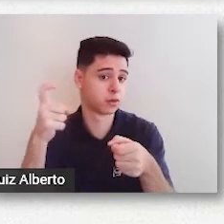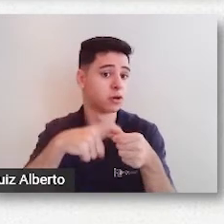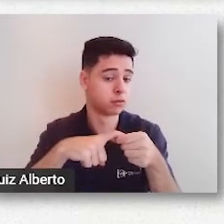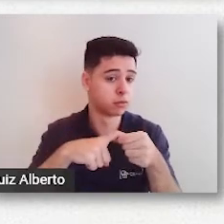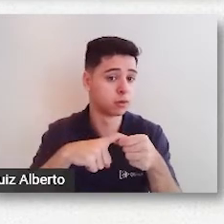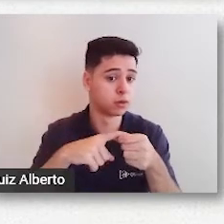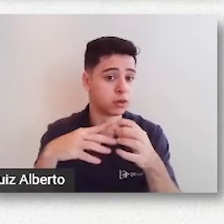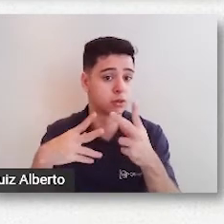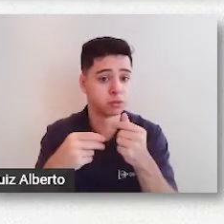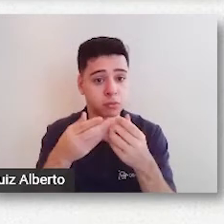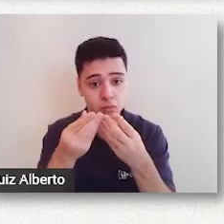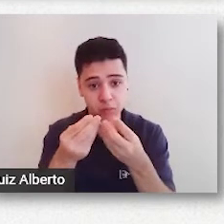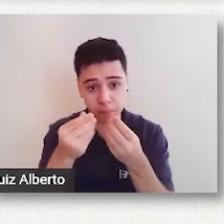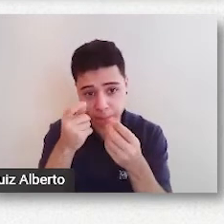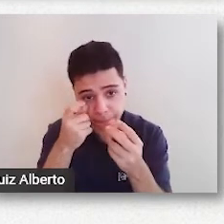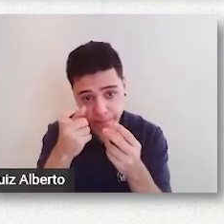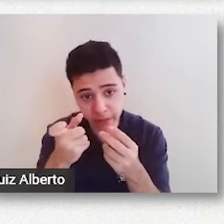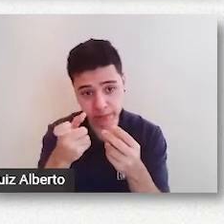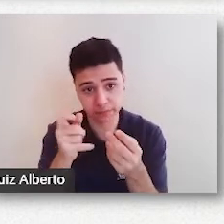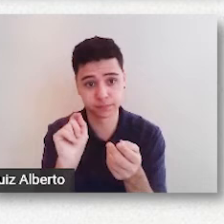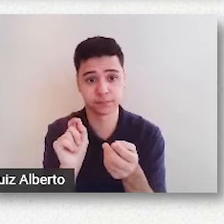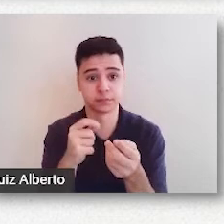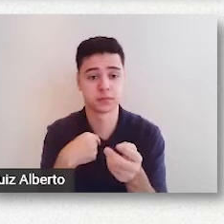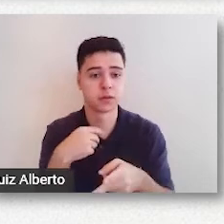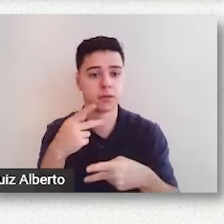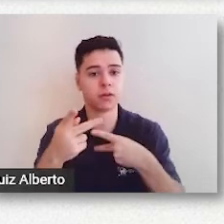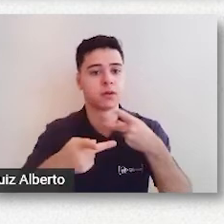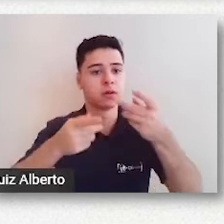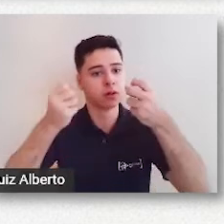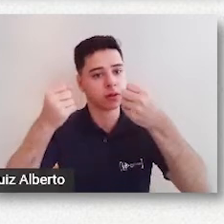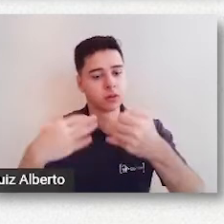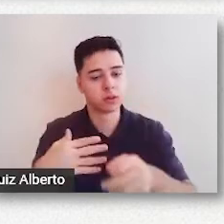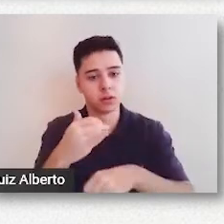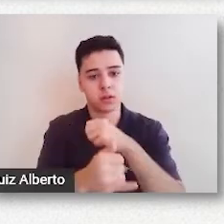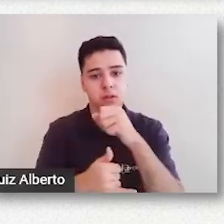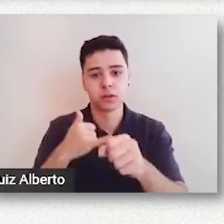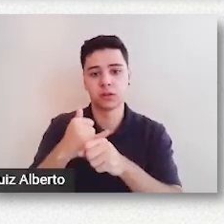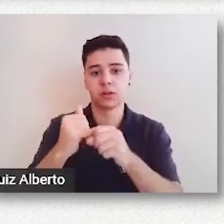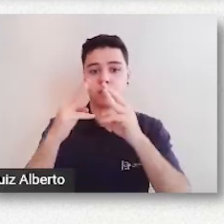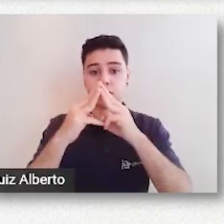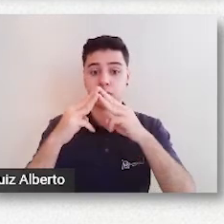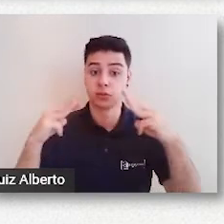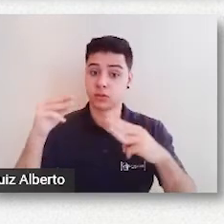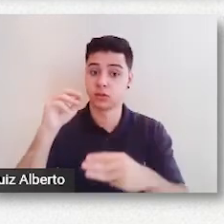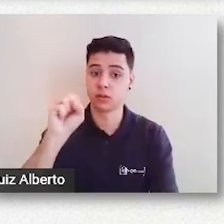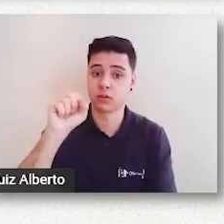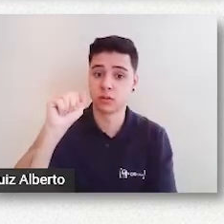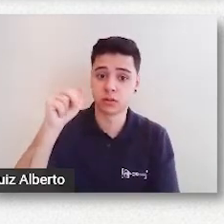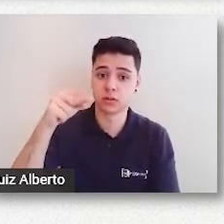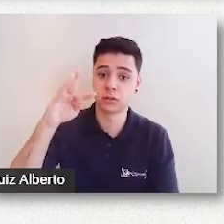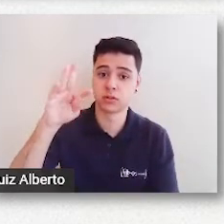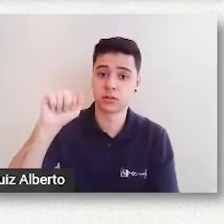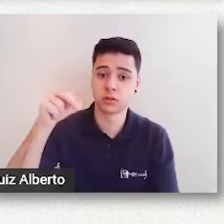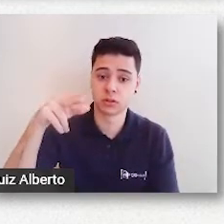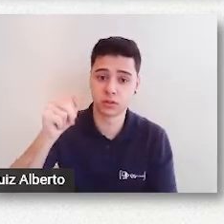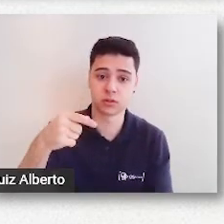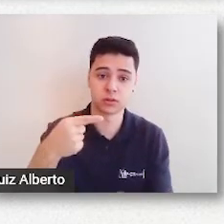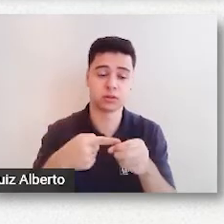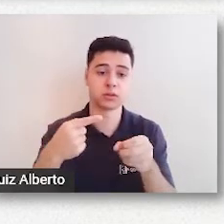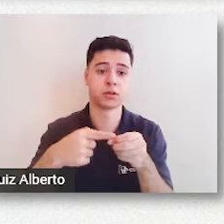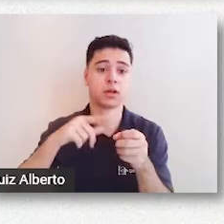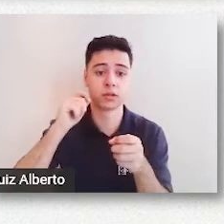né, muito interessante, né, que eu citei para vocês o site do Museu de Santana, né, lá em Tiradentes, que vocês têm acesso a